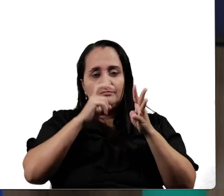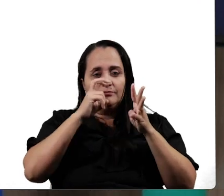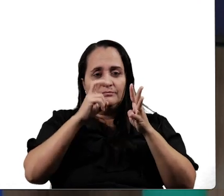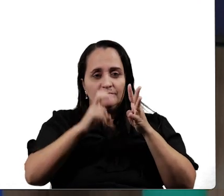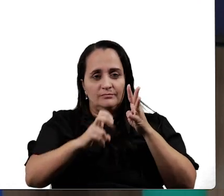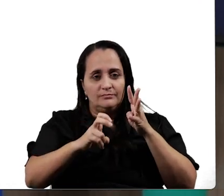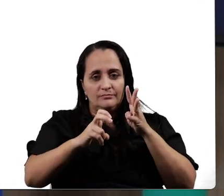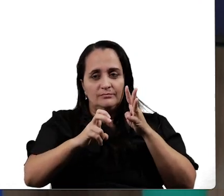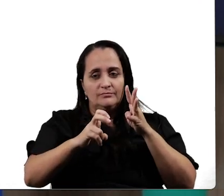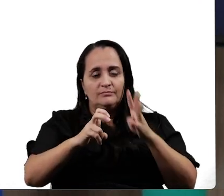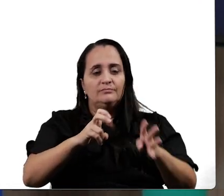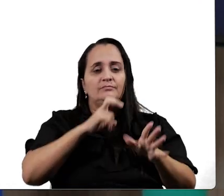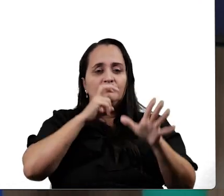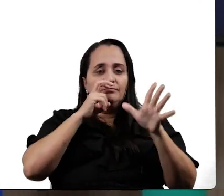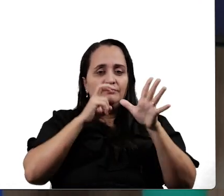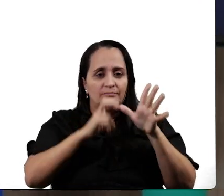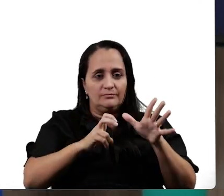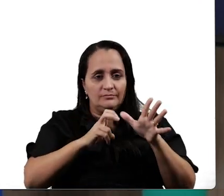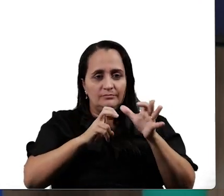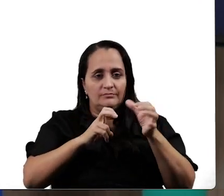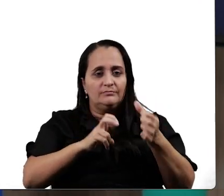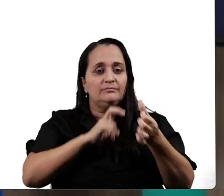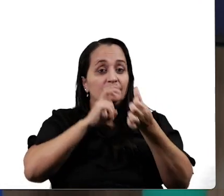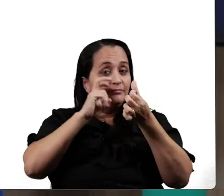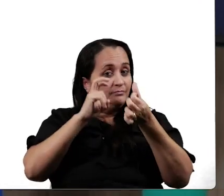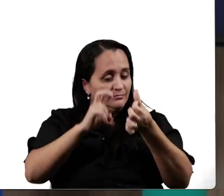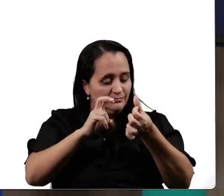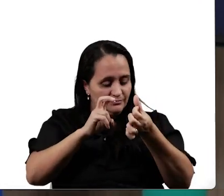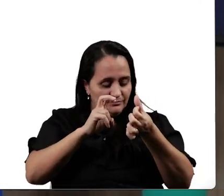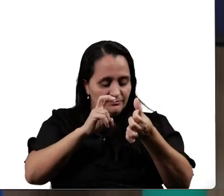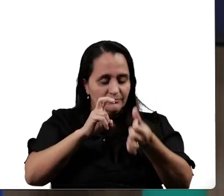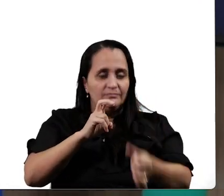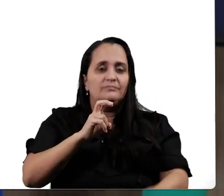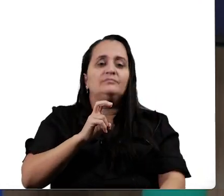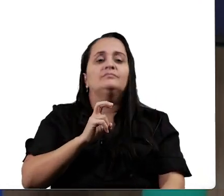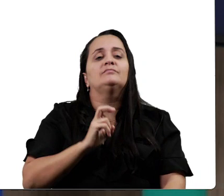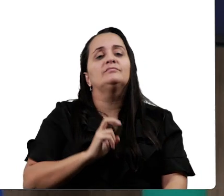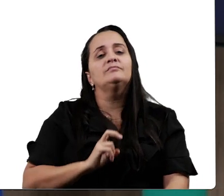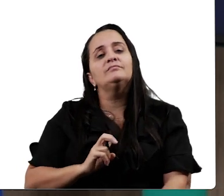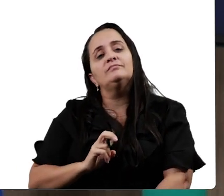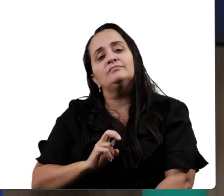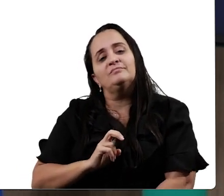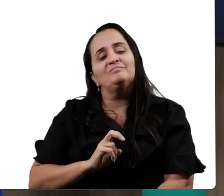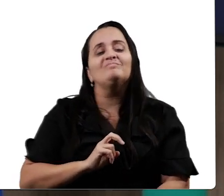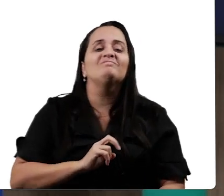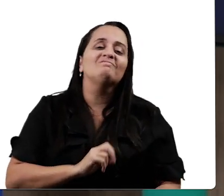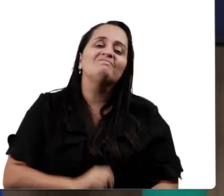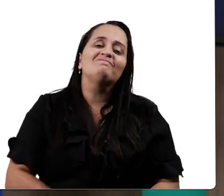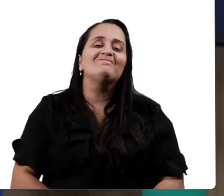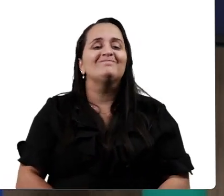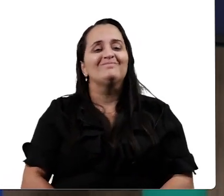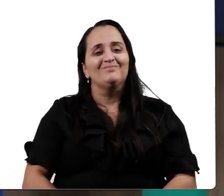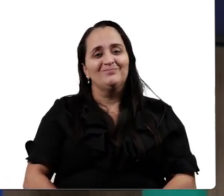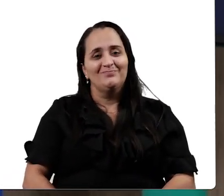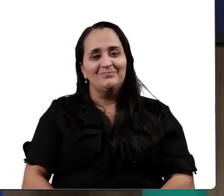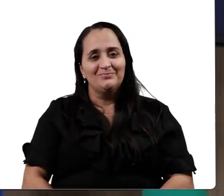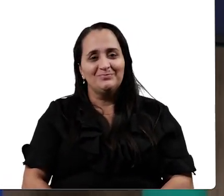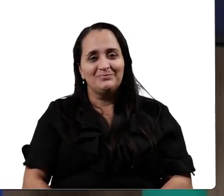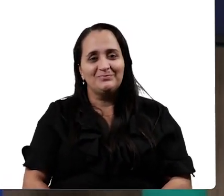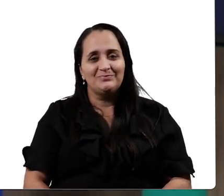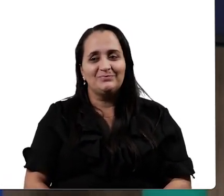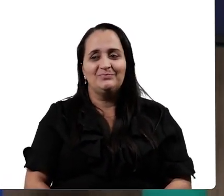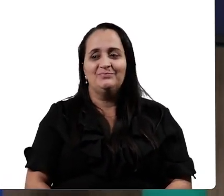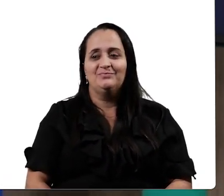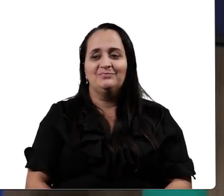5 mais 5 + 5 mais 5